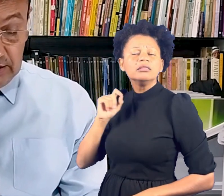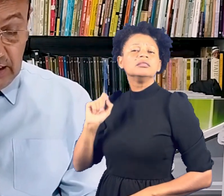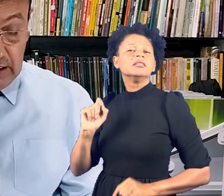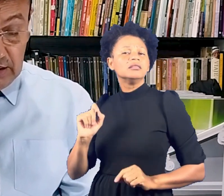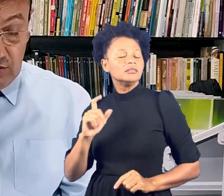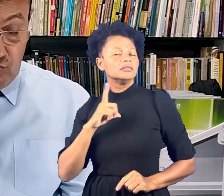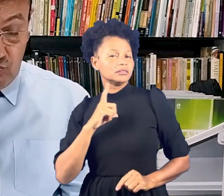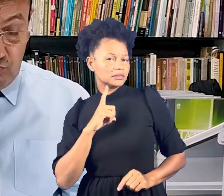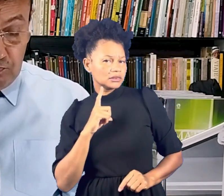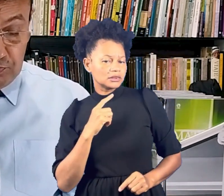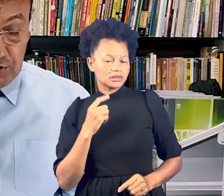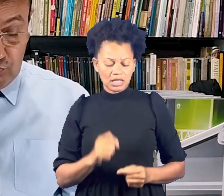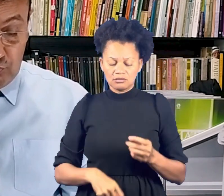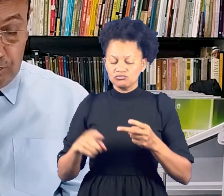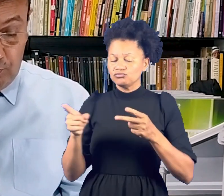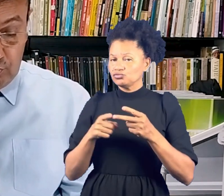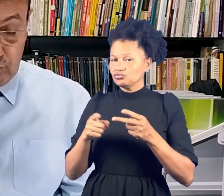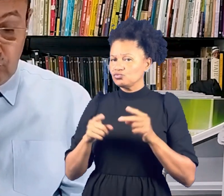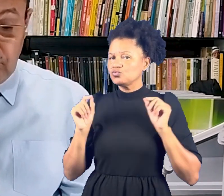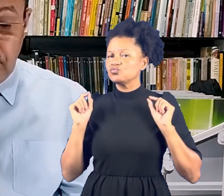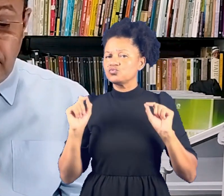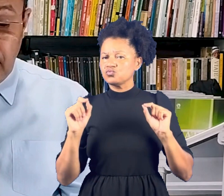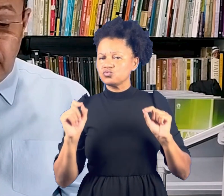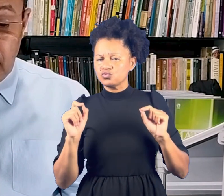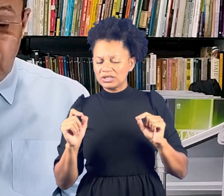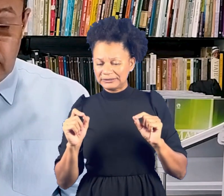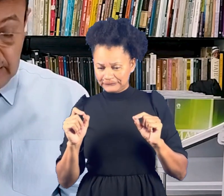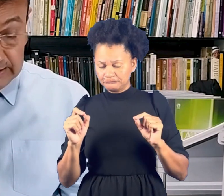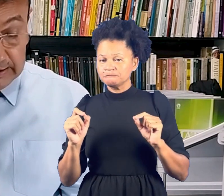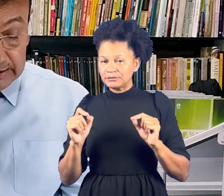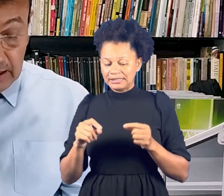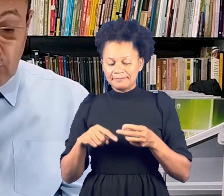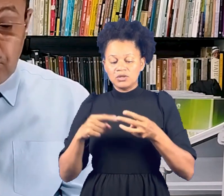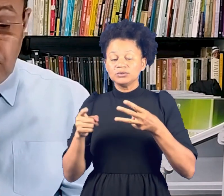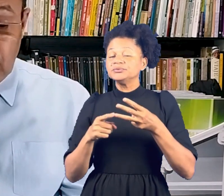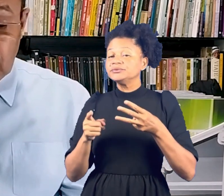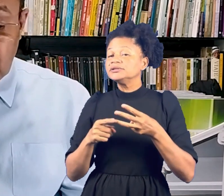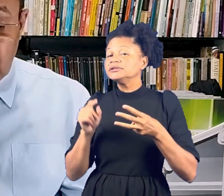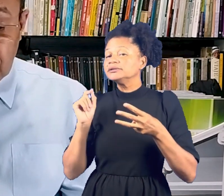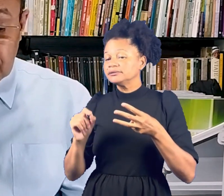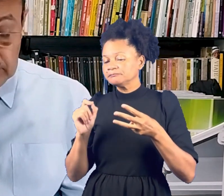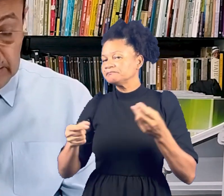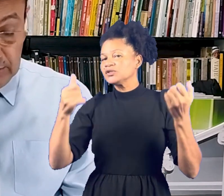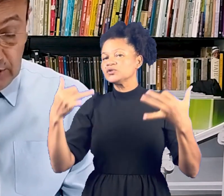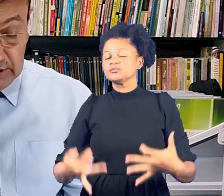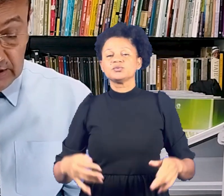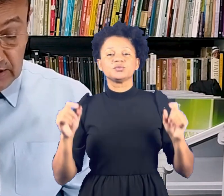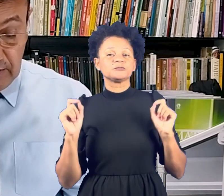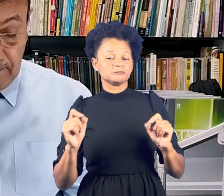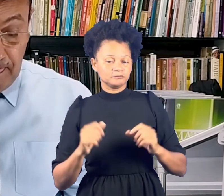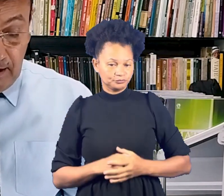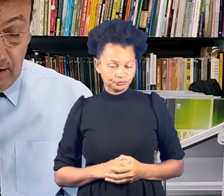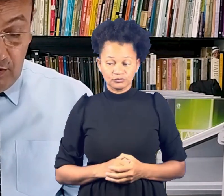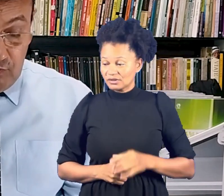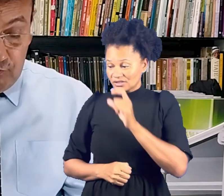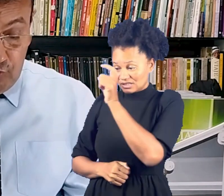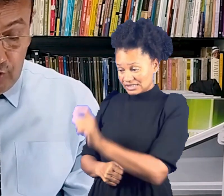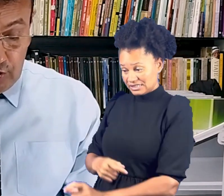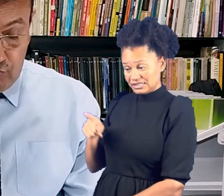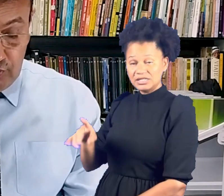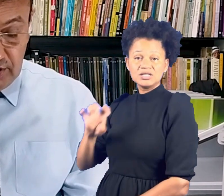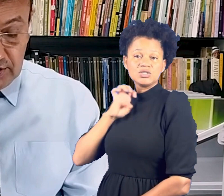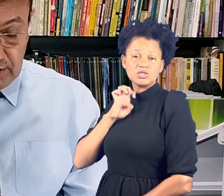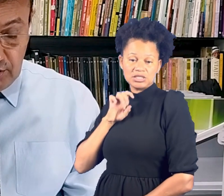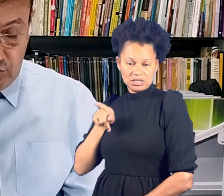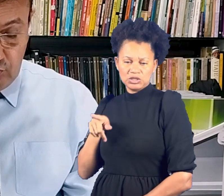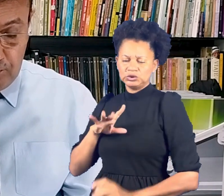E aqui tem o segundo ponto, o terceiro ponto, diz assim: